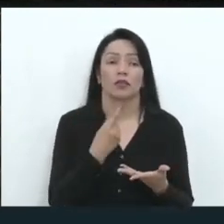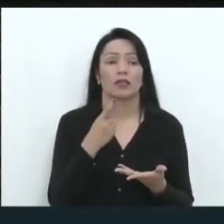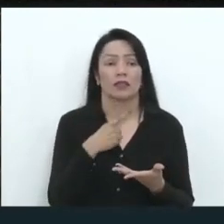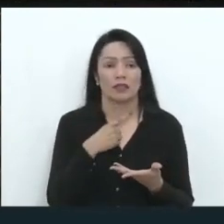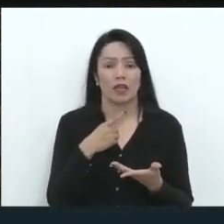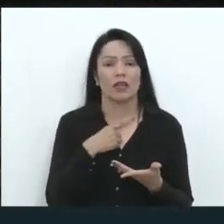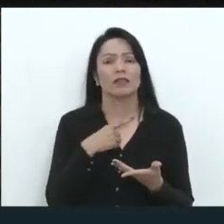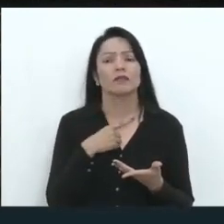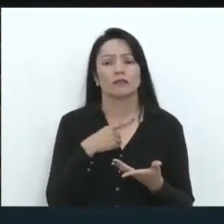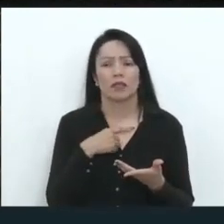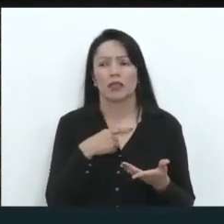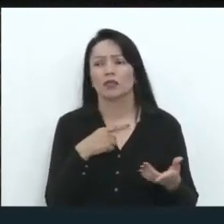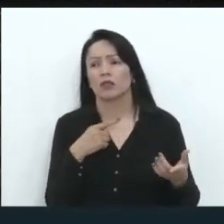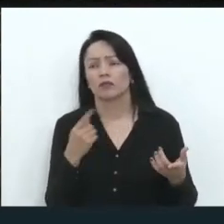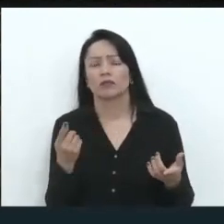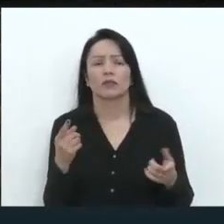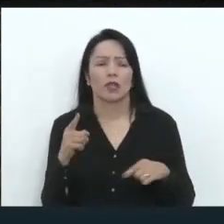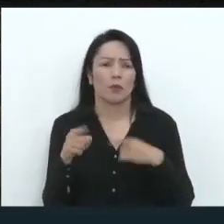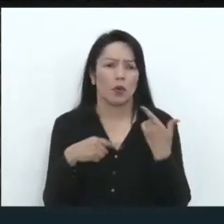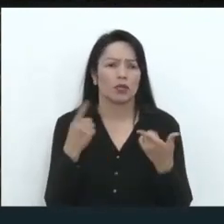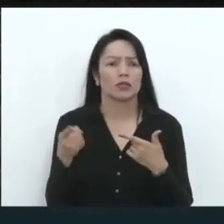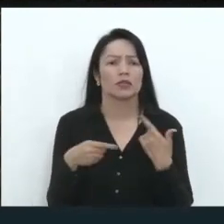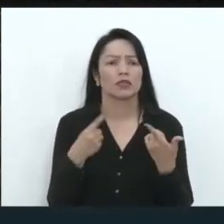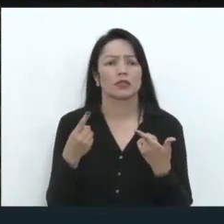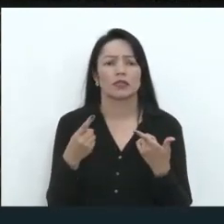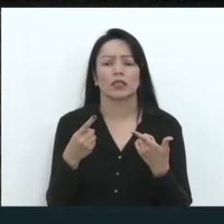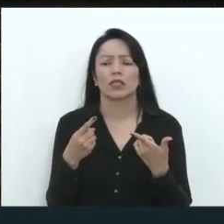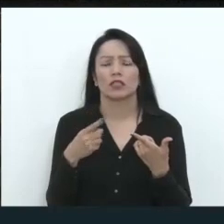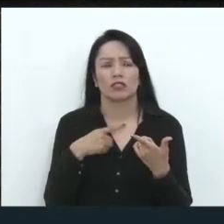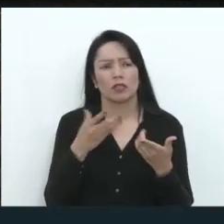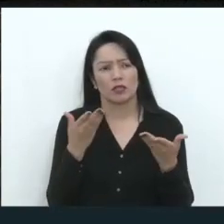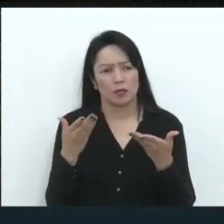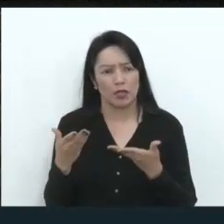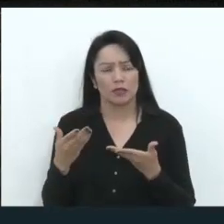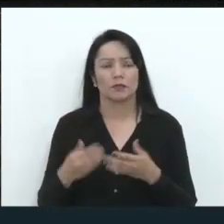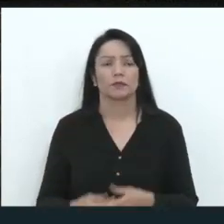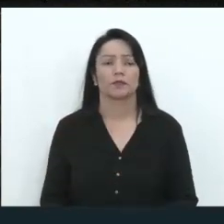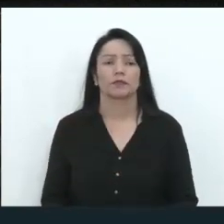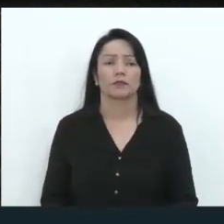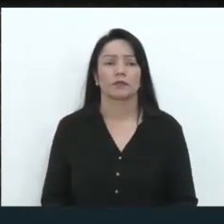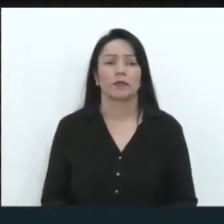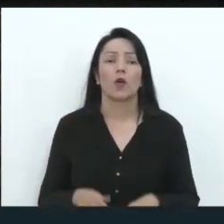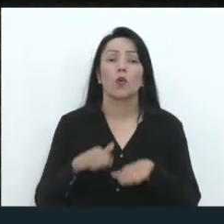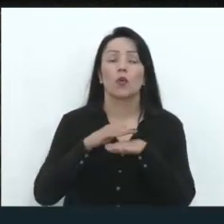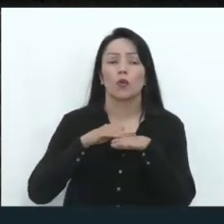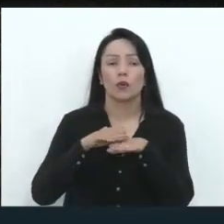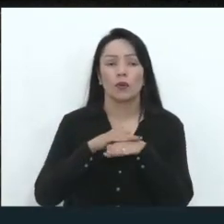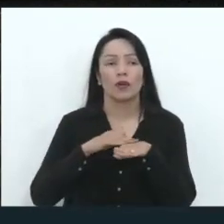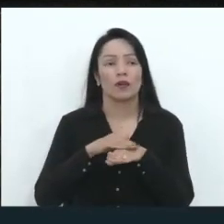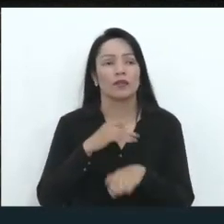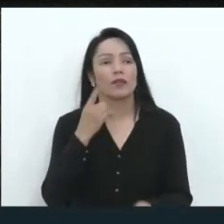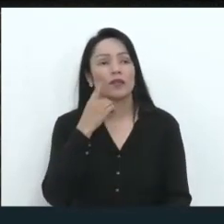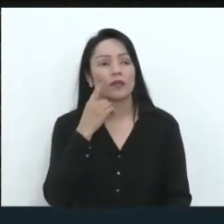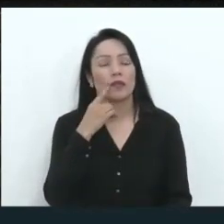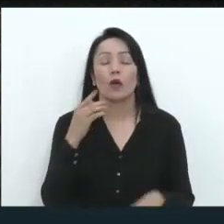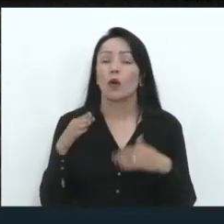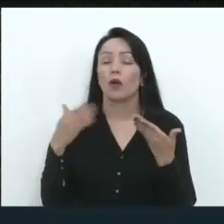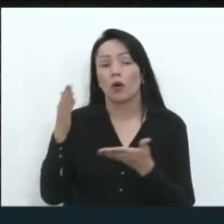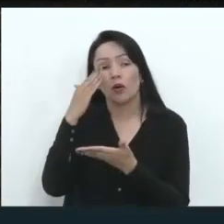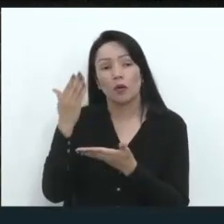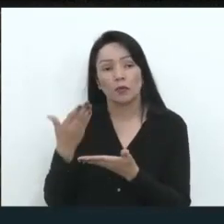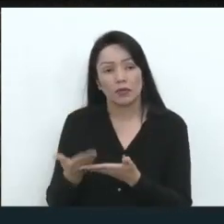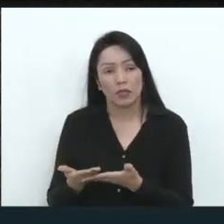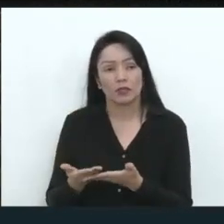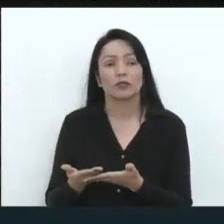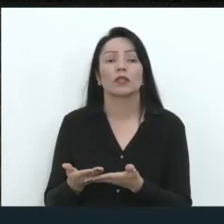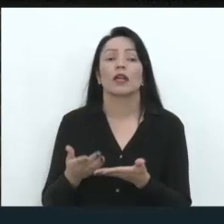convergência entre todos nós depois, né, presidente, chamado por Vossa Excelência, para a gente conversar e verificar que homenagem nós poderíamos fazer para